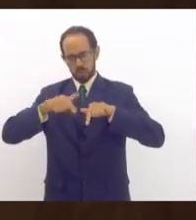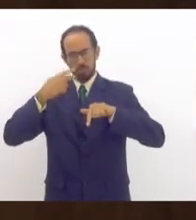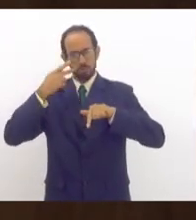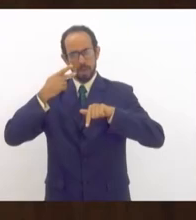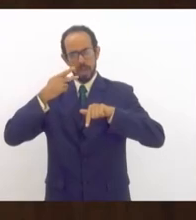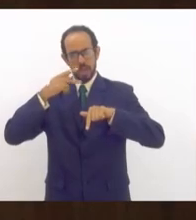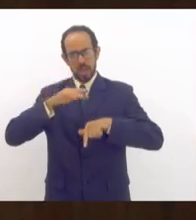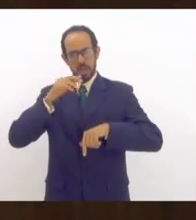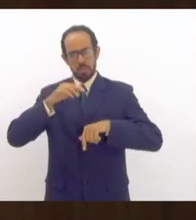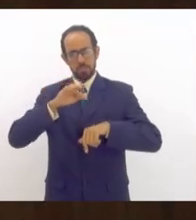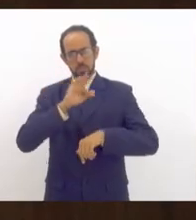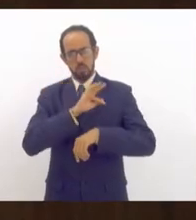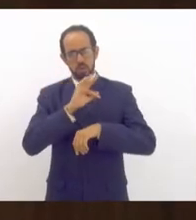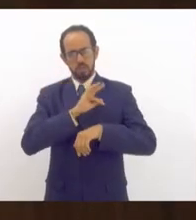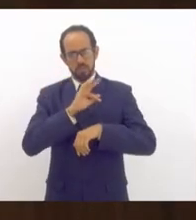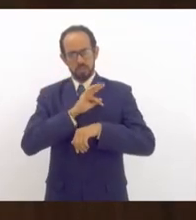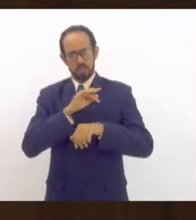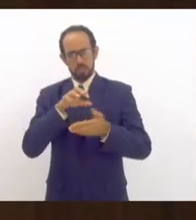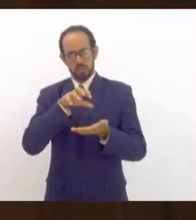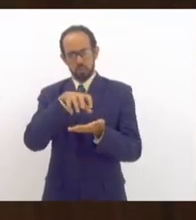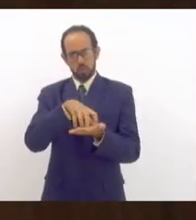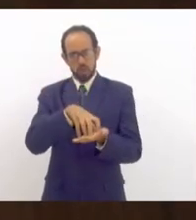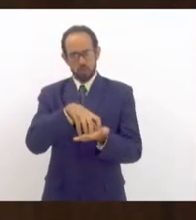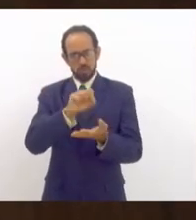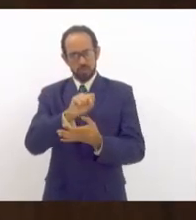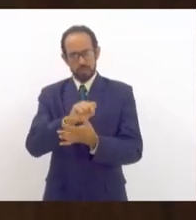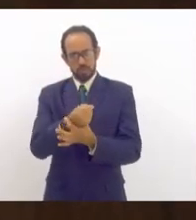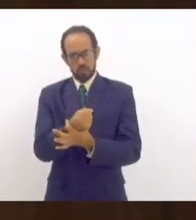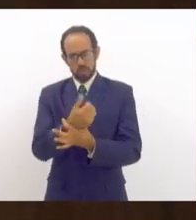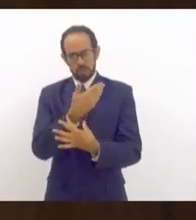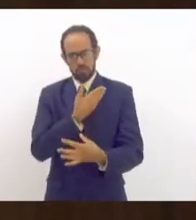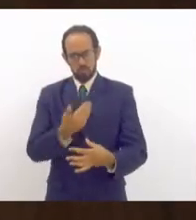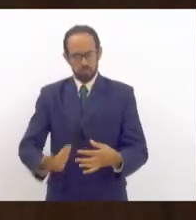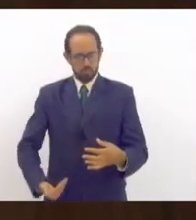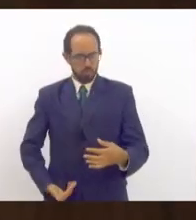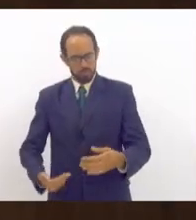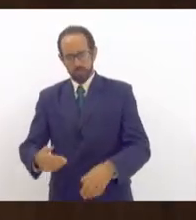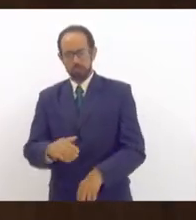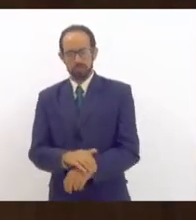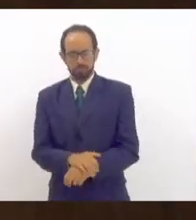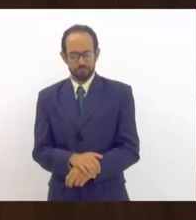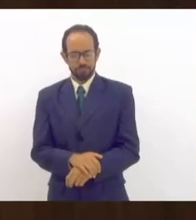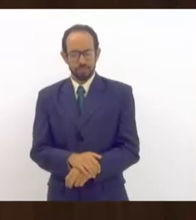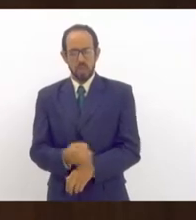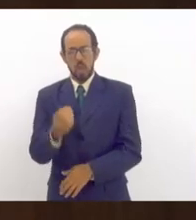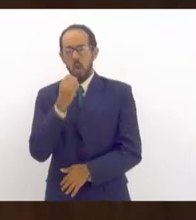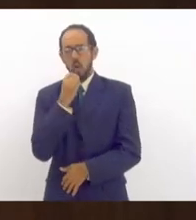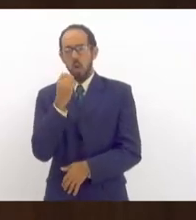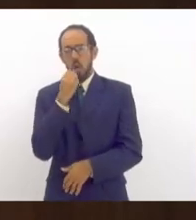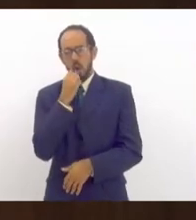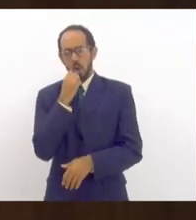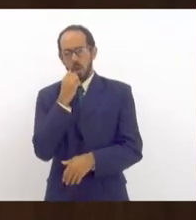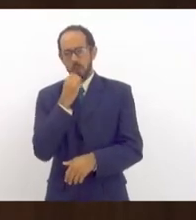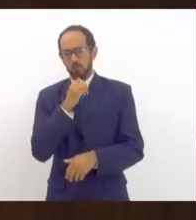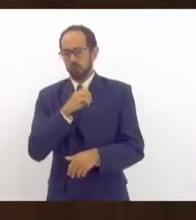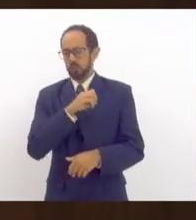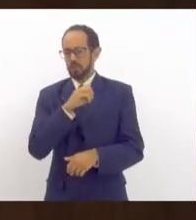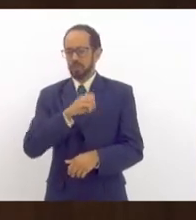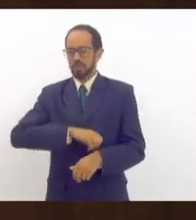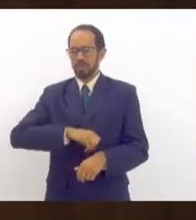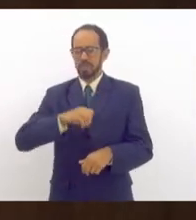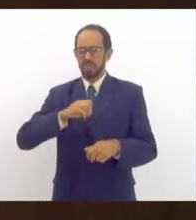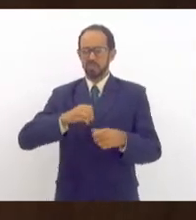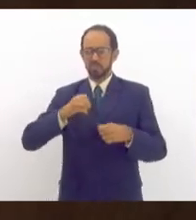Civil pelos órgãos de segurança pública e é óbvio que as péssimas condições de